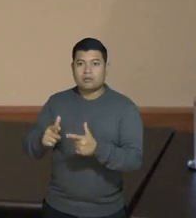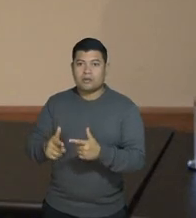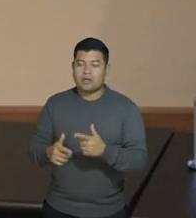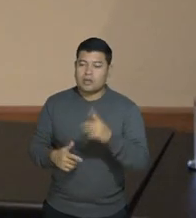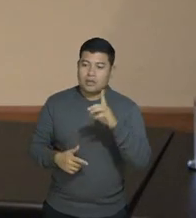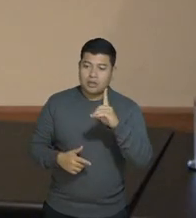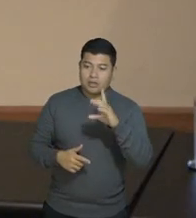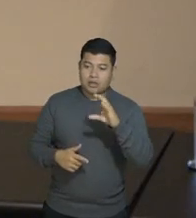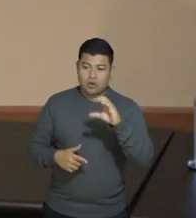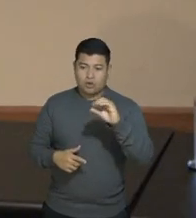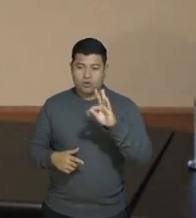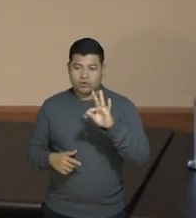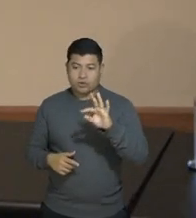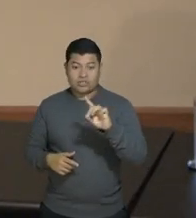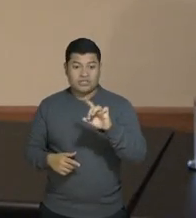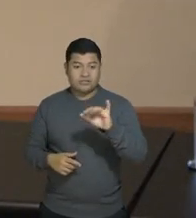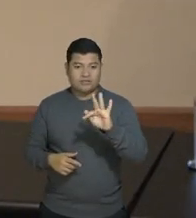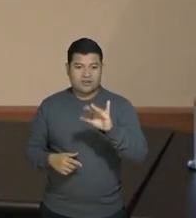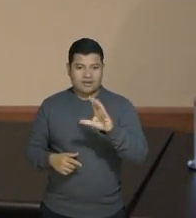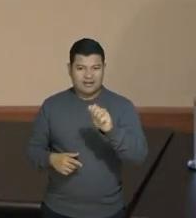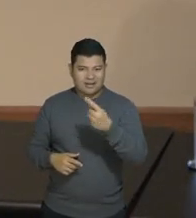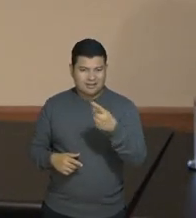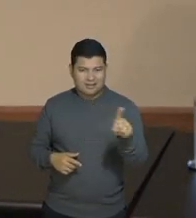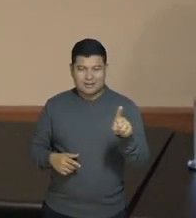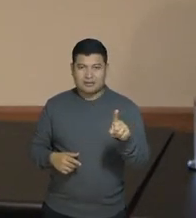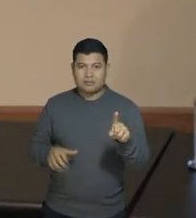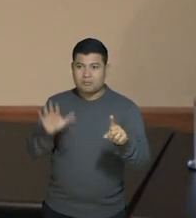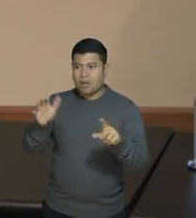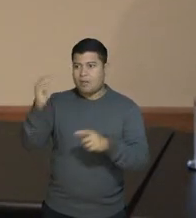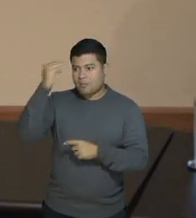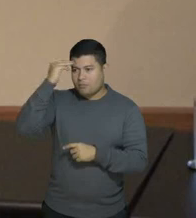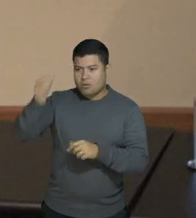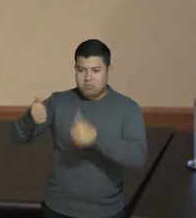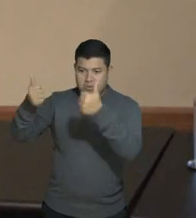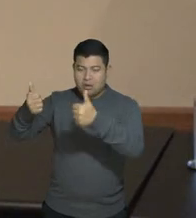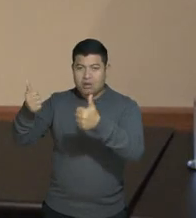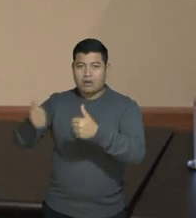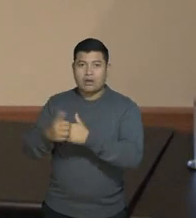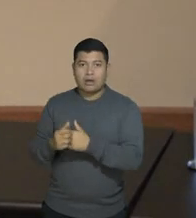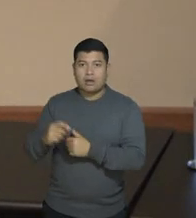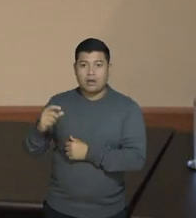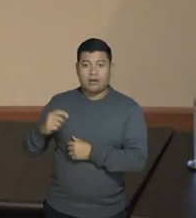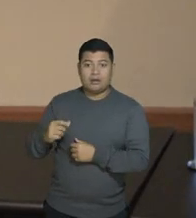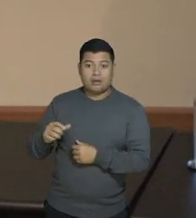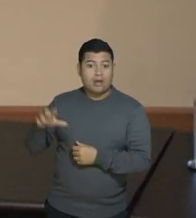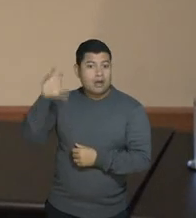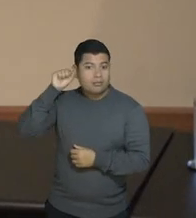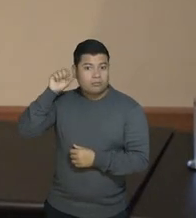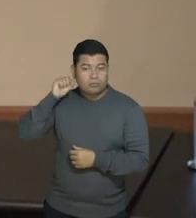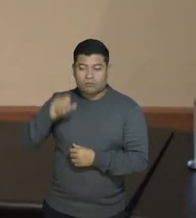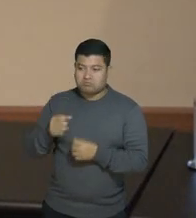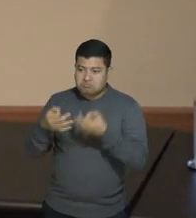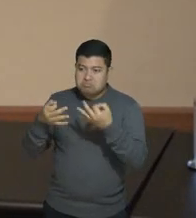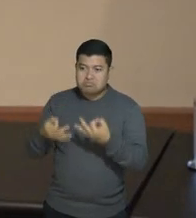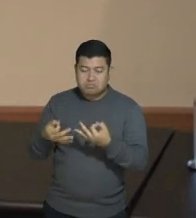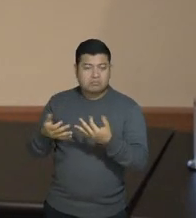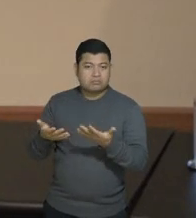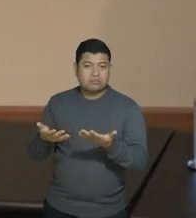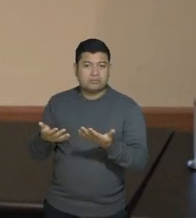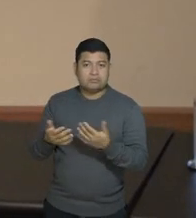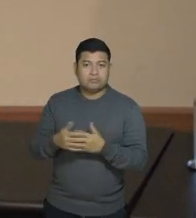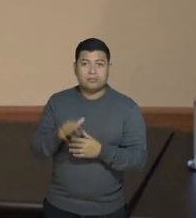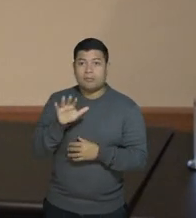de repente, a organização está boa, a velocidade para processar está boa. Mas eu posso ter uma dificuldade